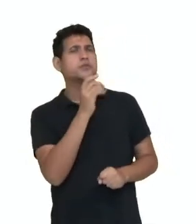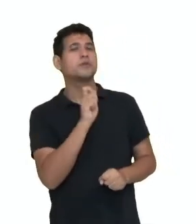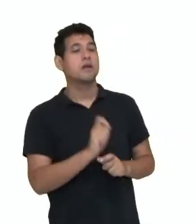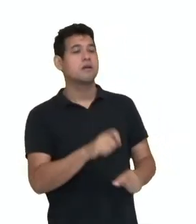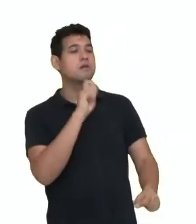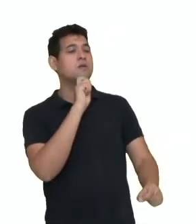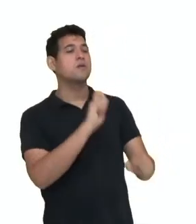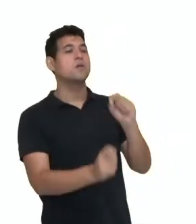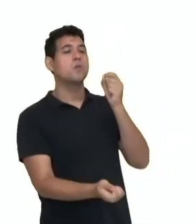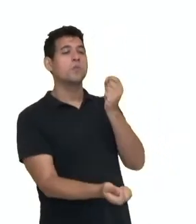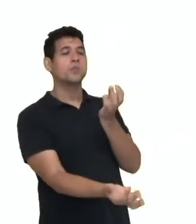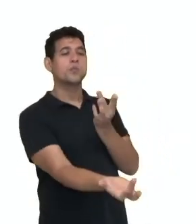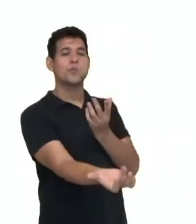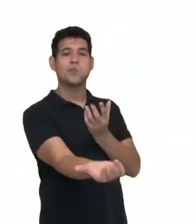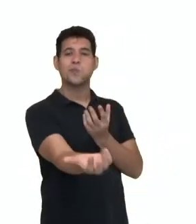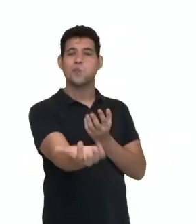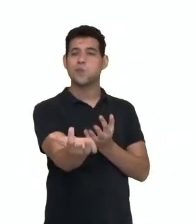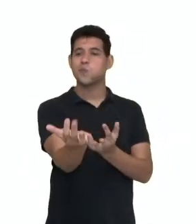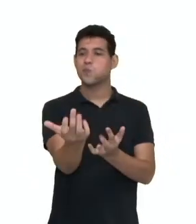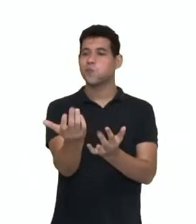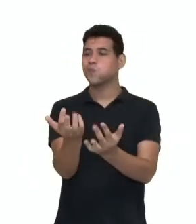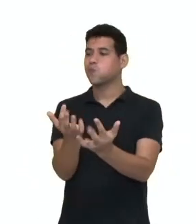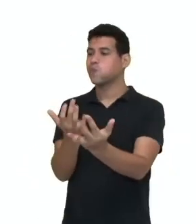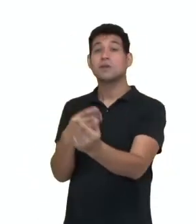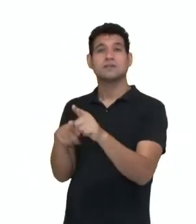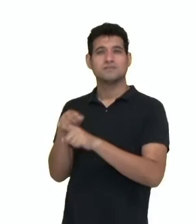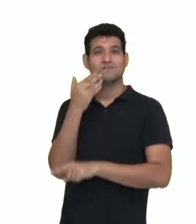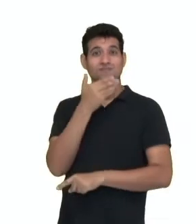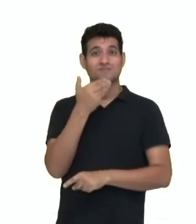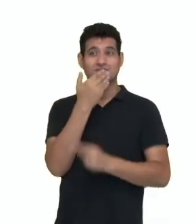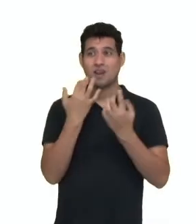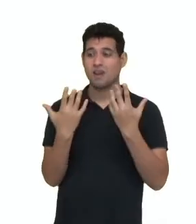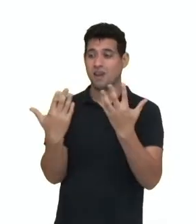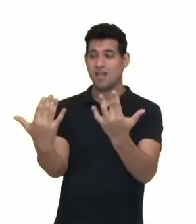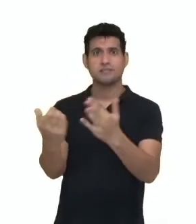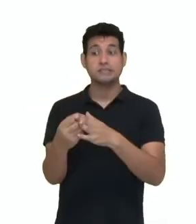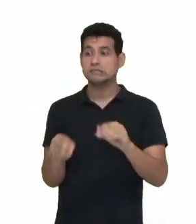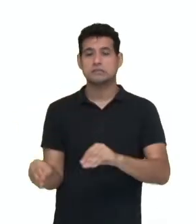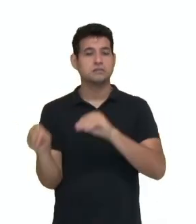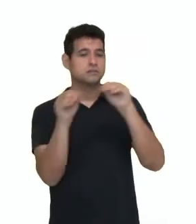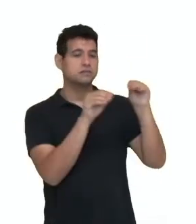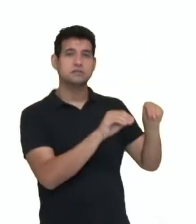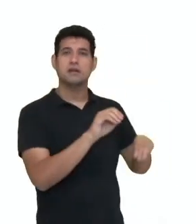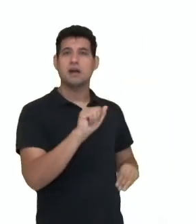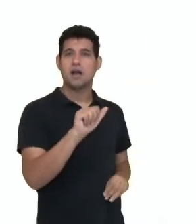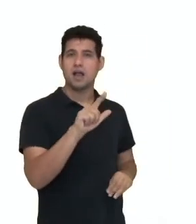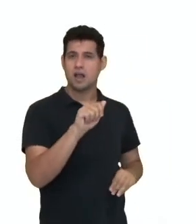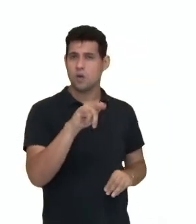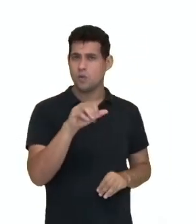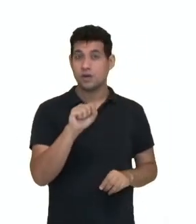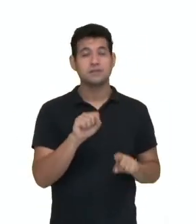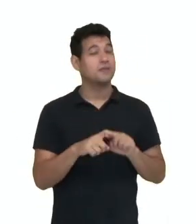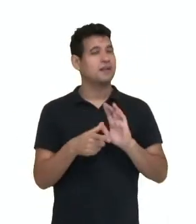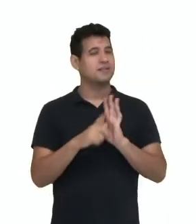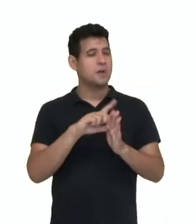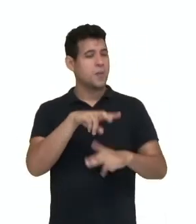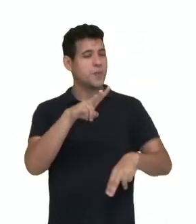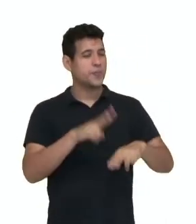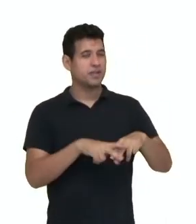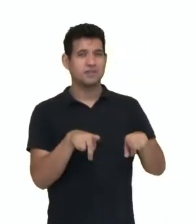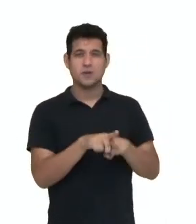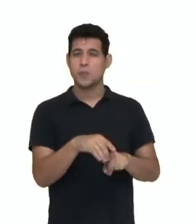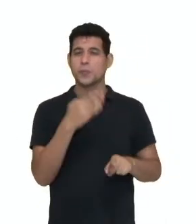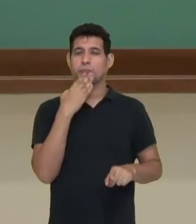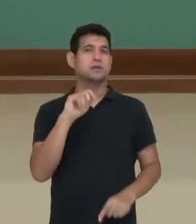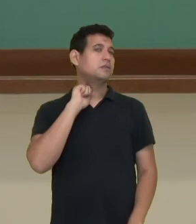os canaviais e se retirou com seus seguidores para Alagoas. Porém, antes conseguiu prender Calabar e mandou executá-lo.